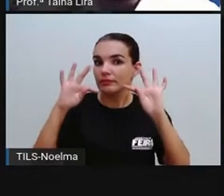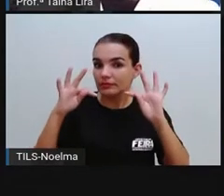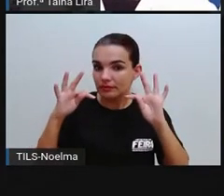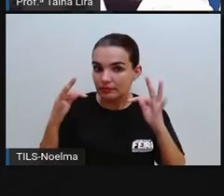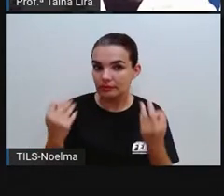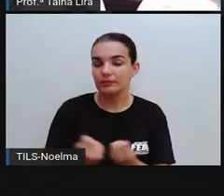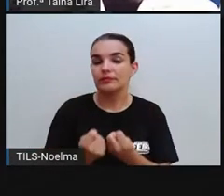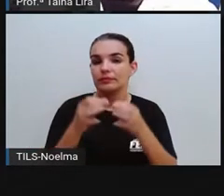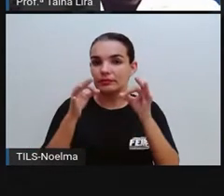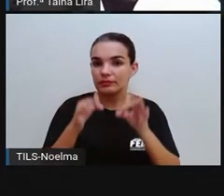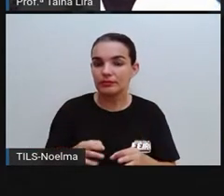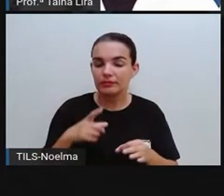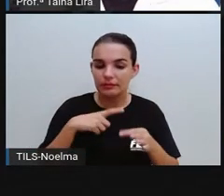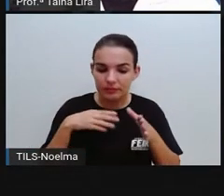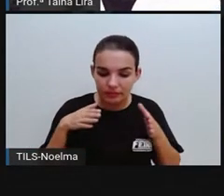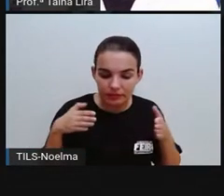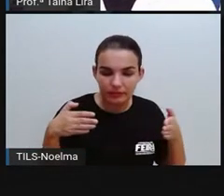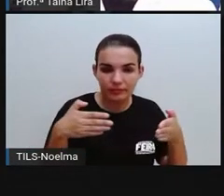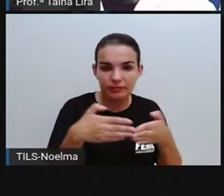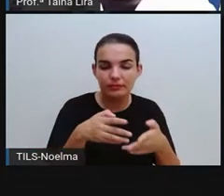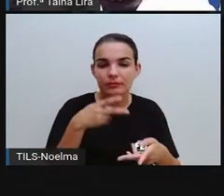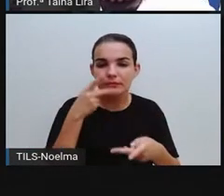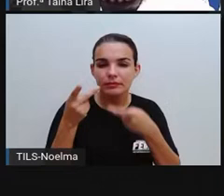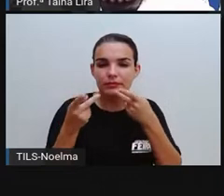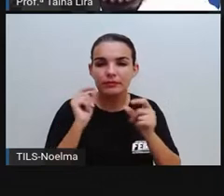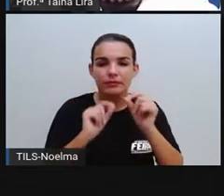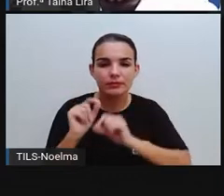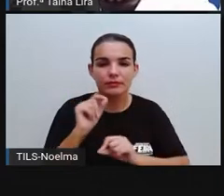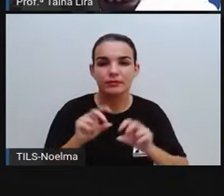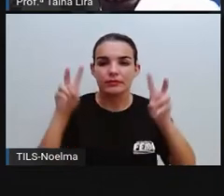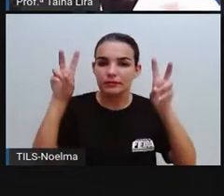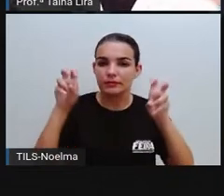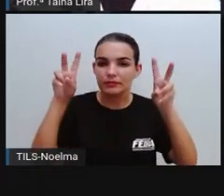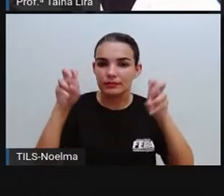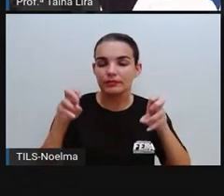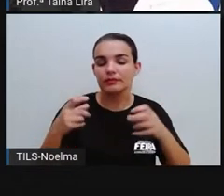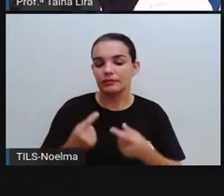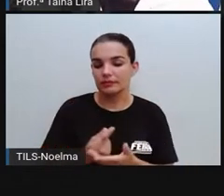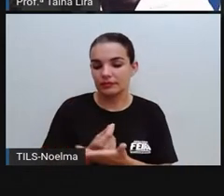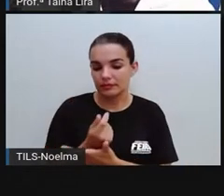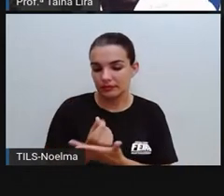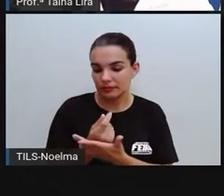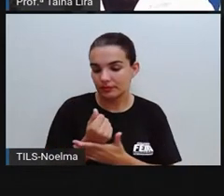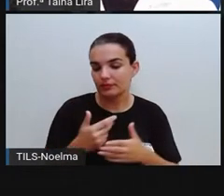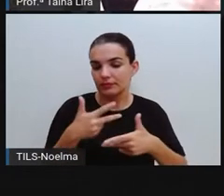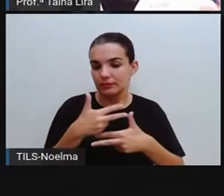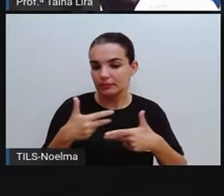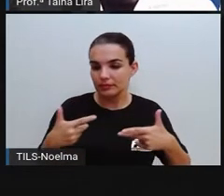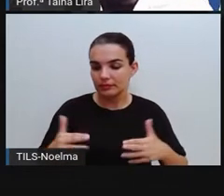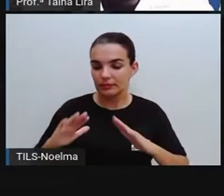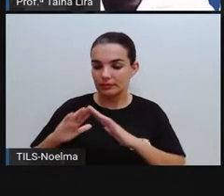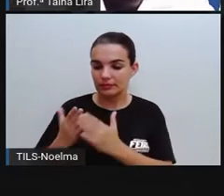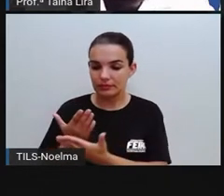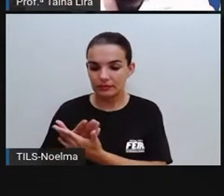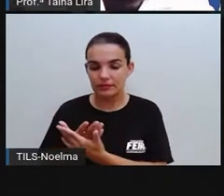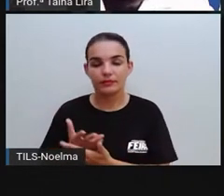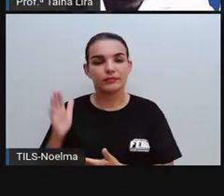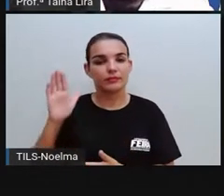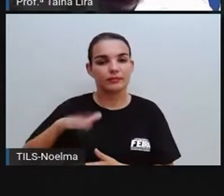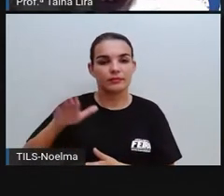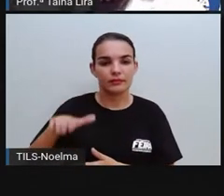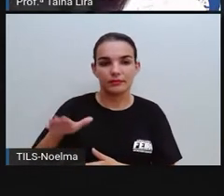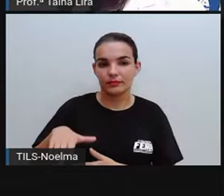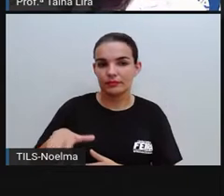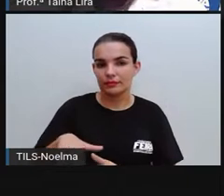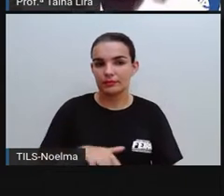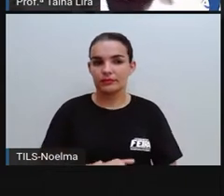que é falar ali sobre essa questão do material escolar vendido aí na volta às aulas, e ela